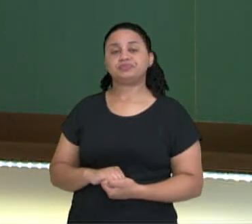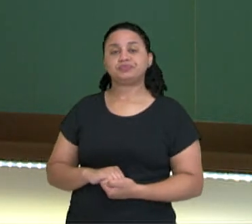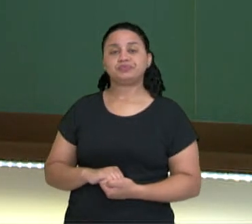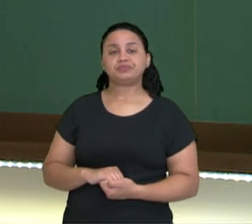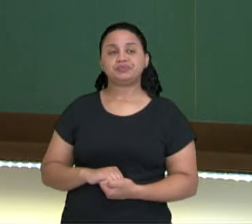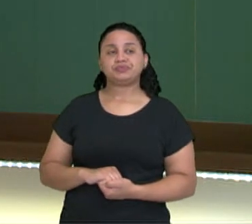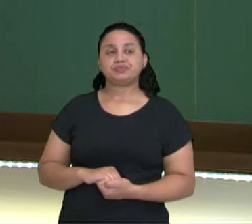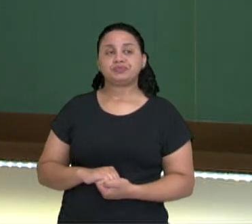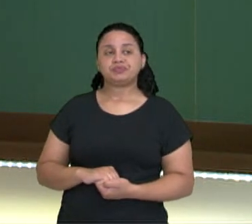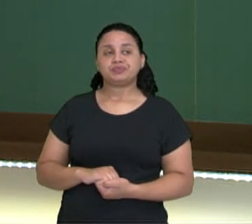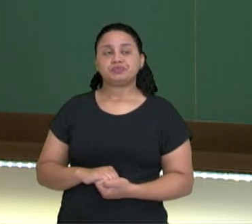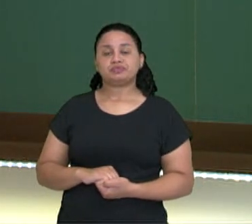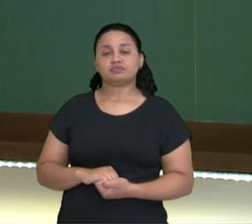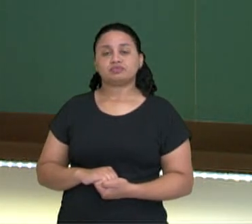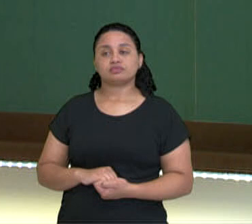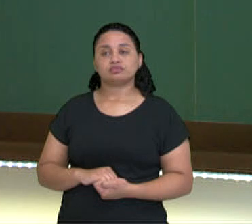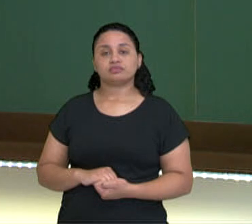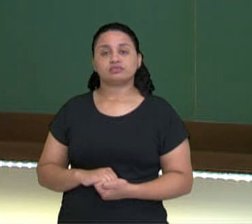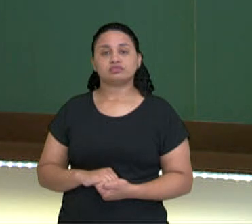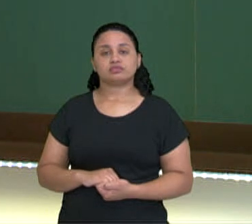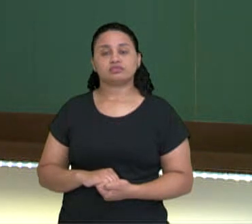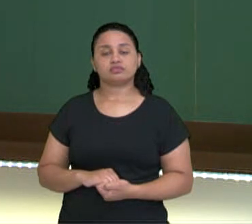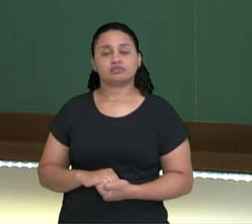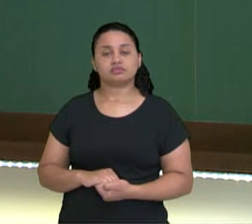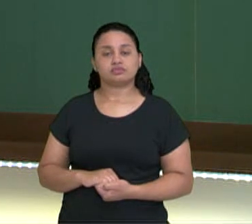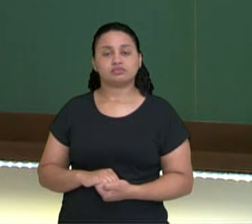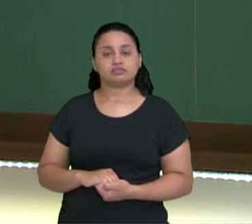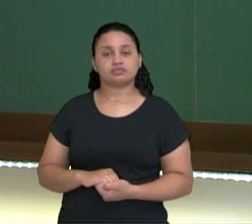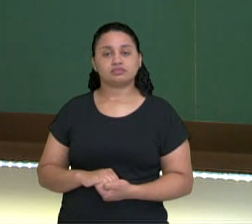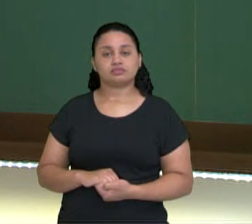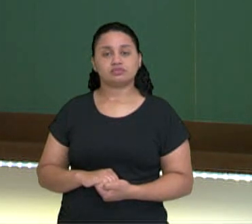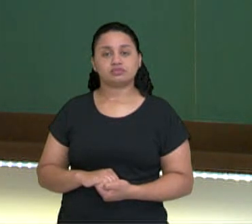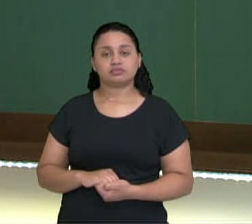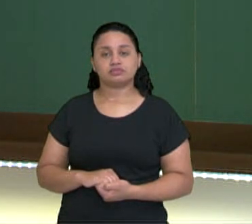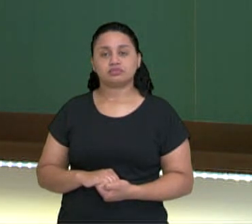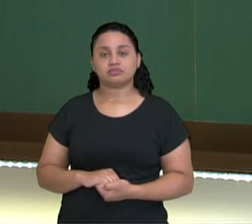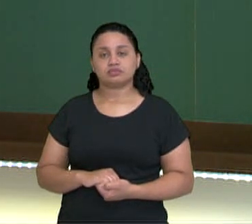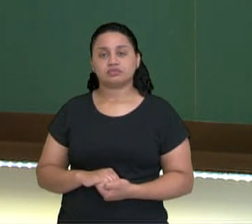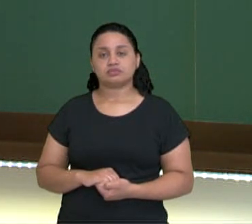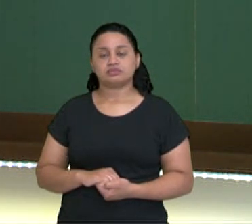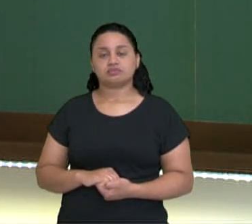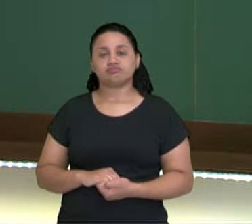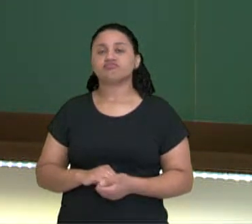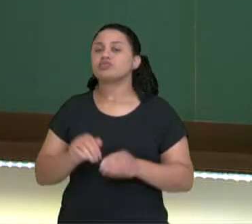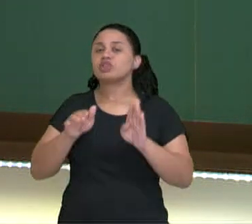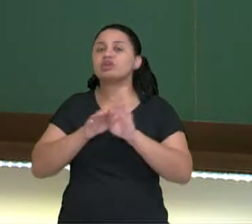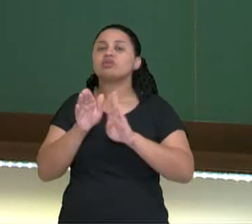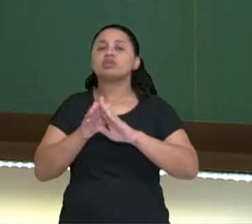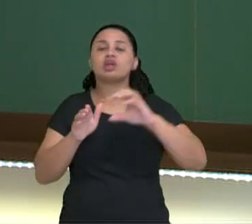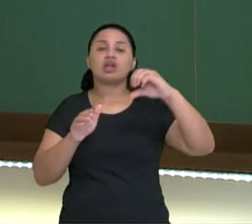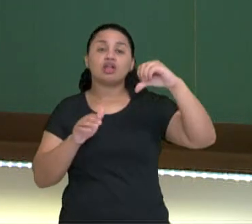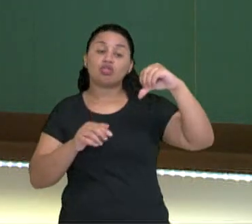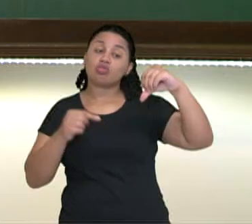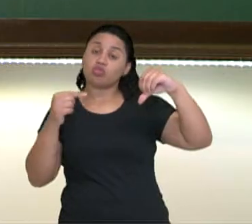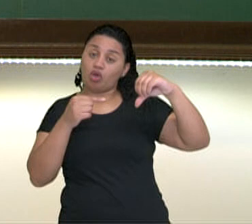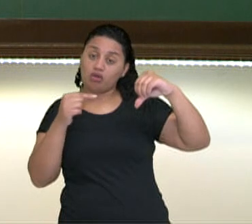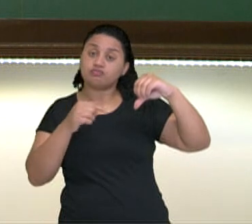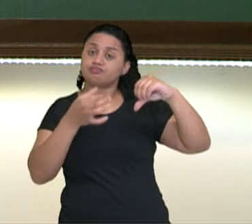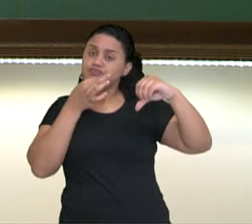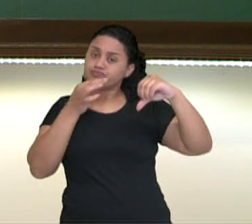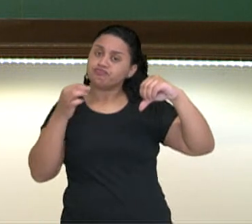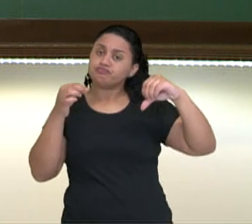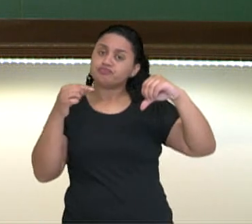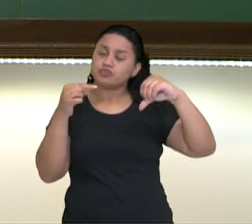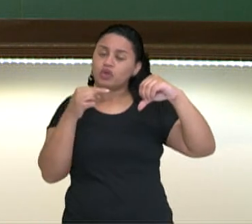site you are reading to other famous ones and see if the contents are similar. Outra dica que ele dá aqui